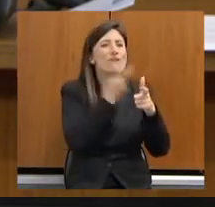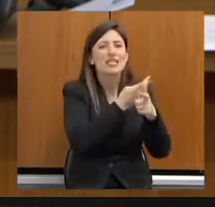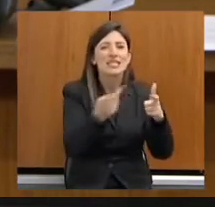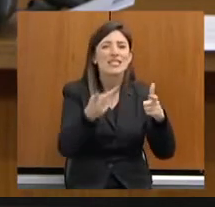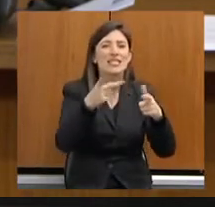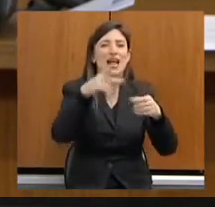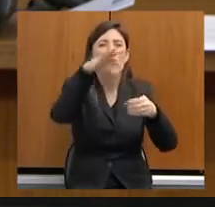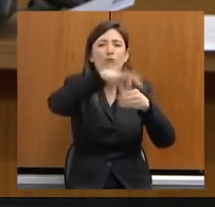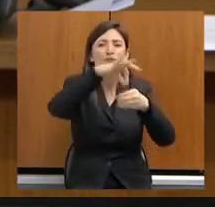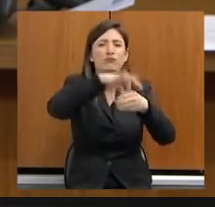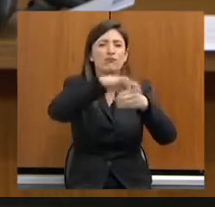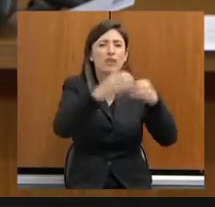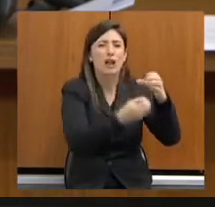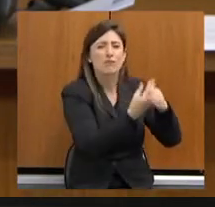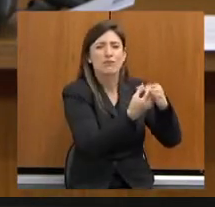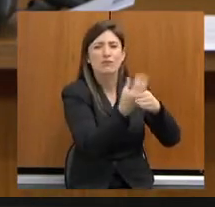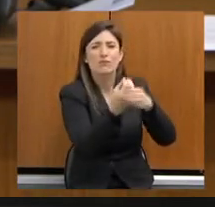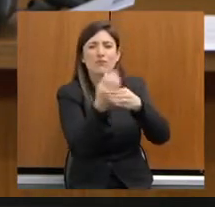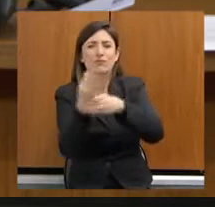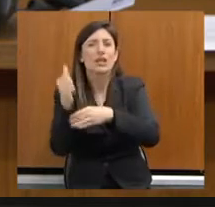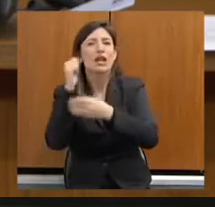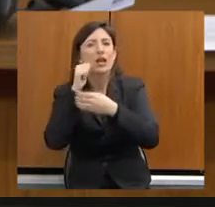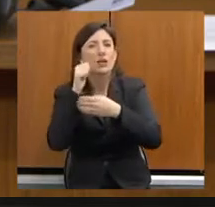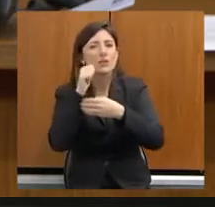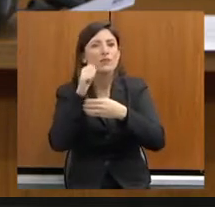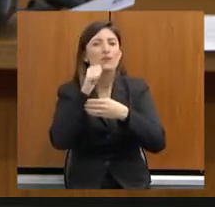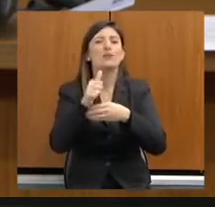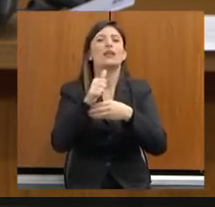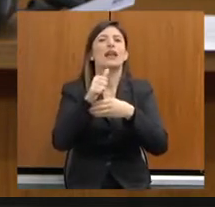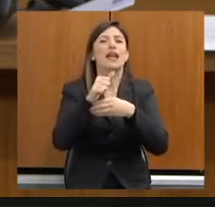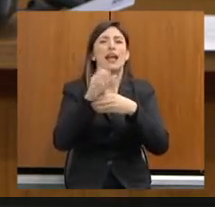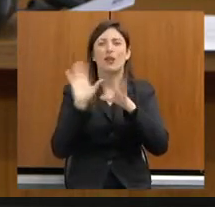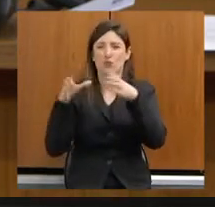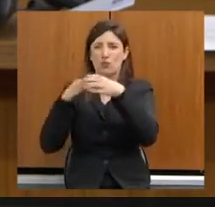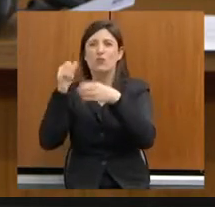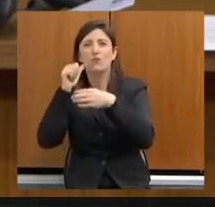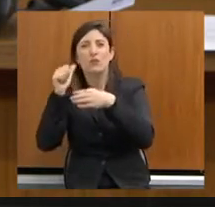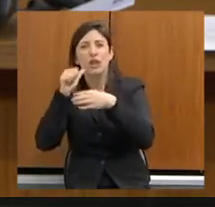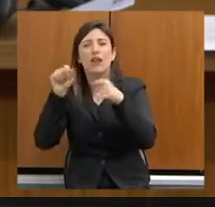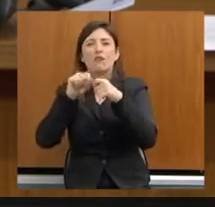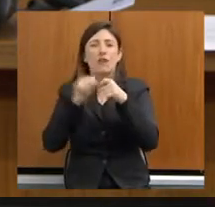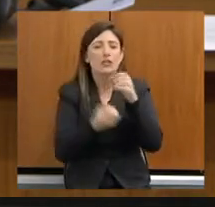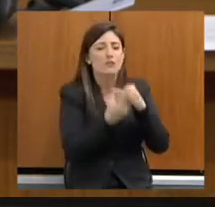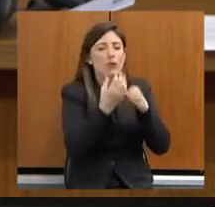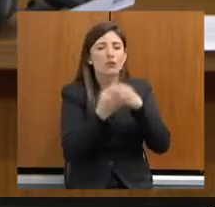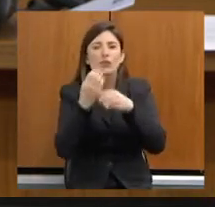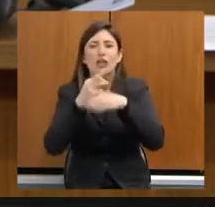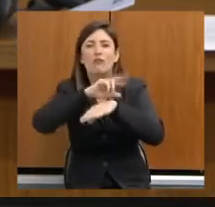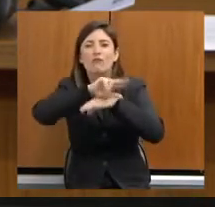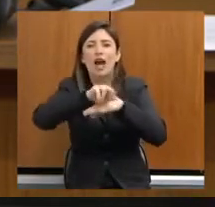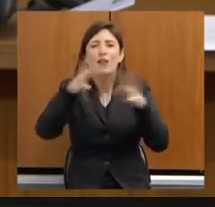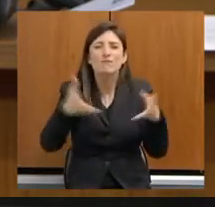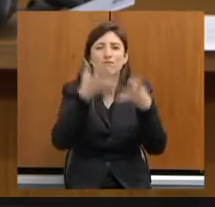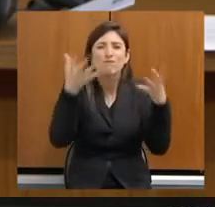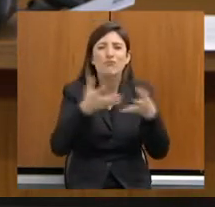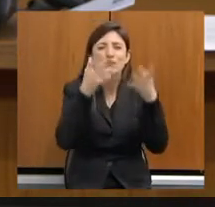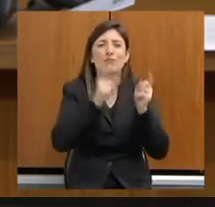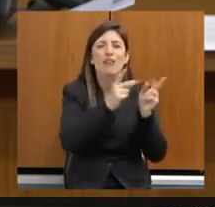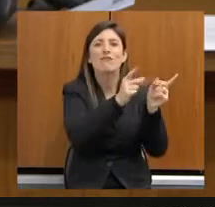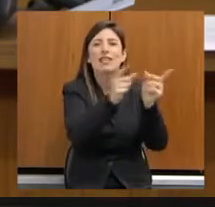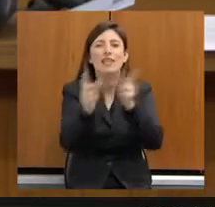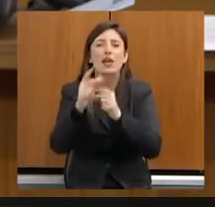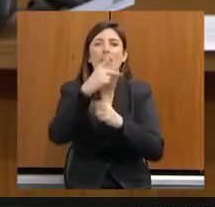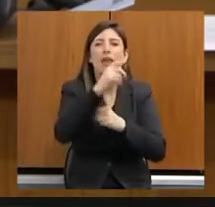mulheres fazem trabalho belíssimo de produção de hortaliças para vender para o pa para opinar e também no comércio local